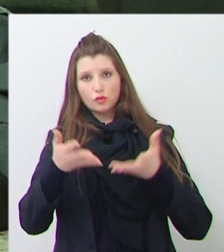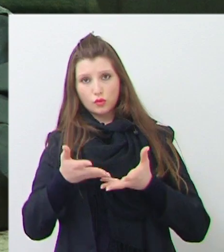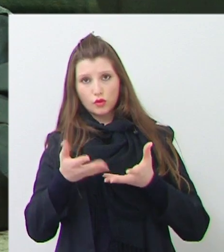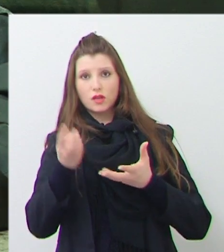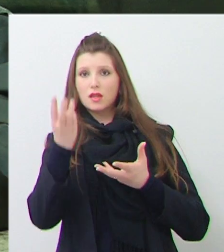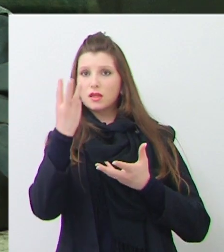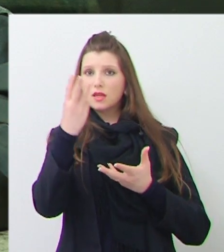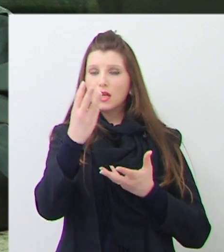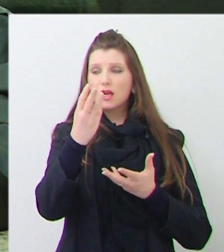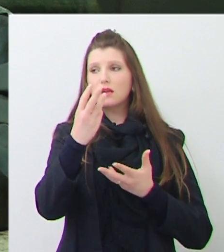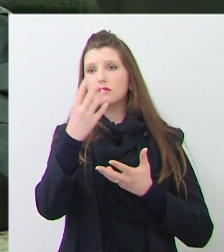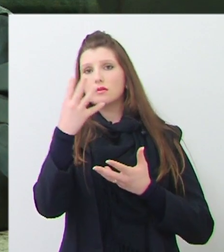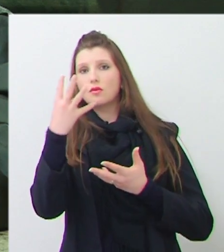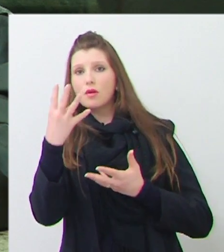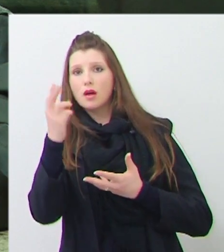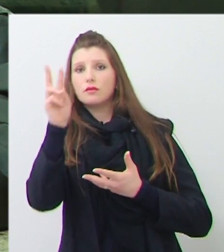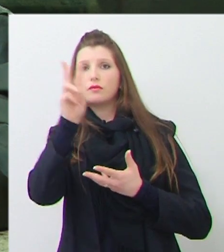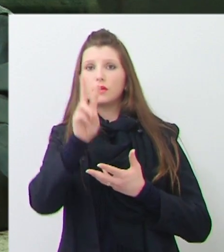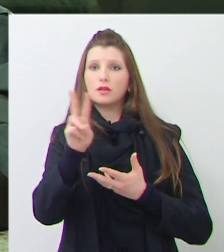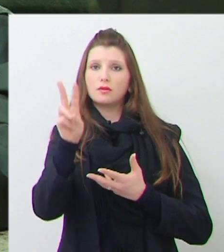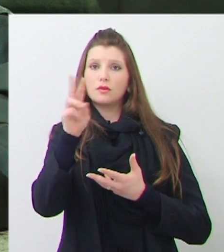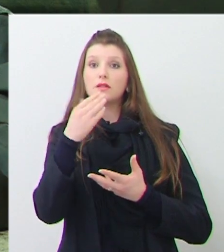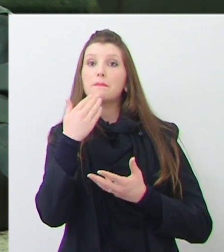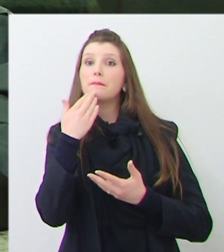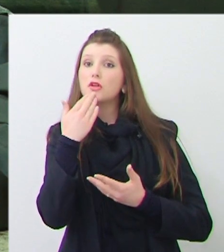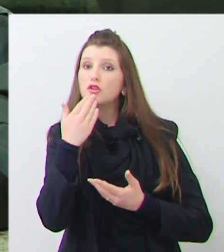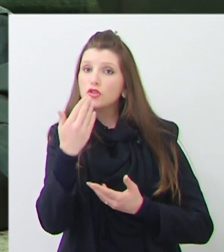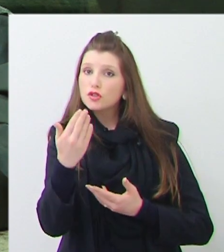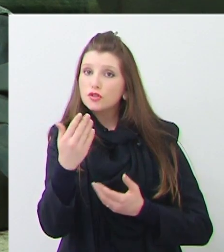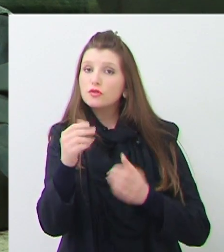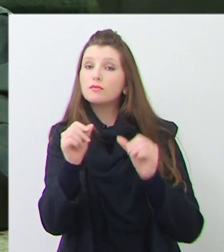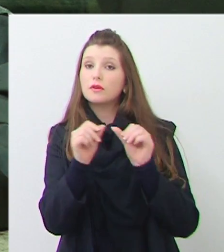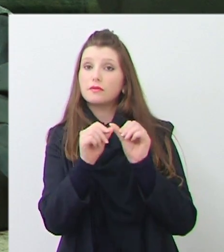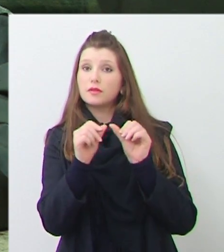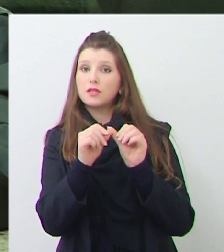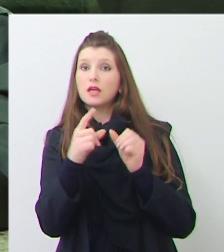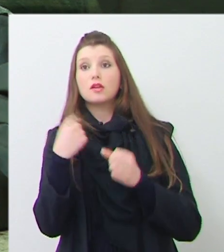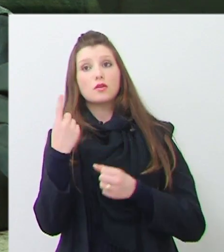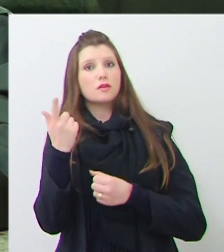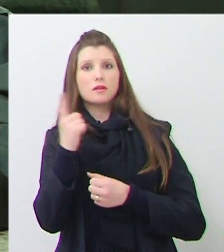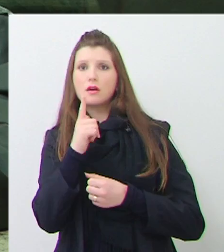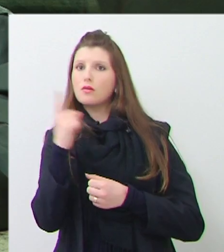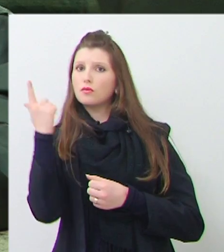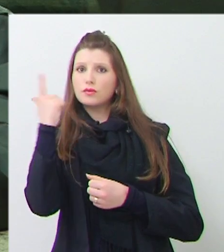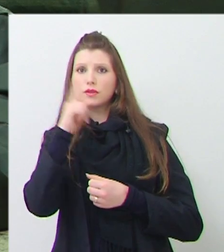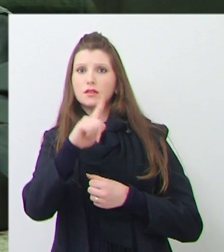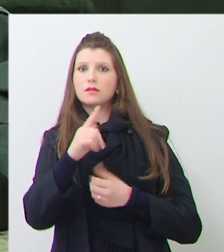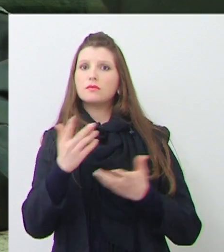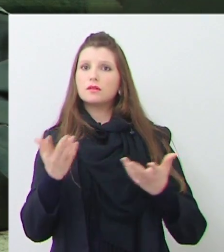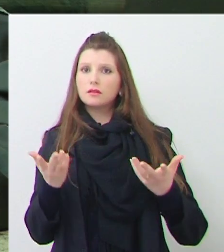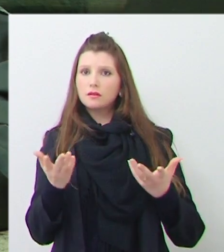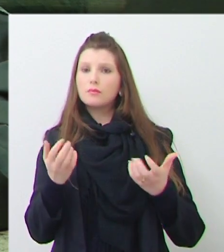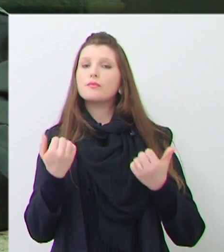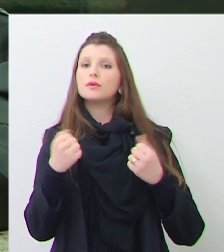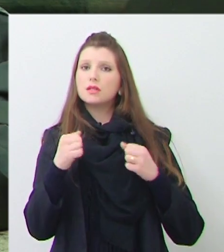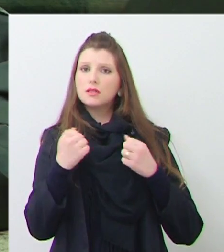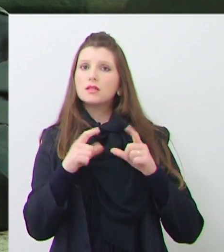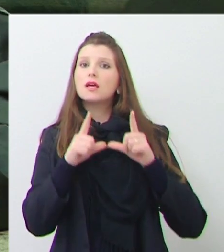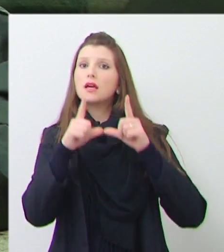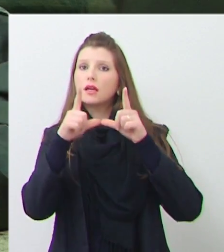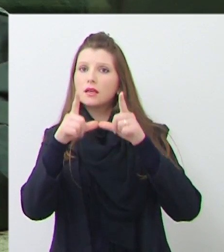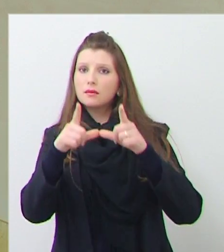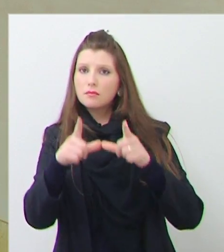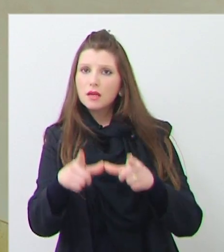3, 4 vereadores pedindo para fazermos uma rótula, e nós não conseguimos, acho que chegou ao limite. Então, esse requerimento vem de